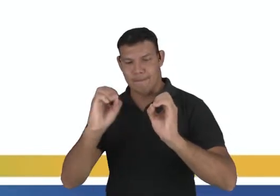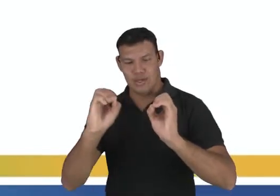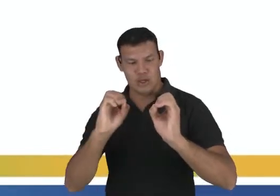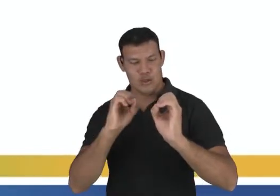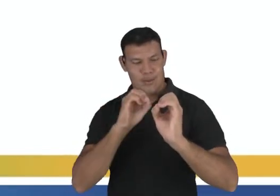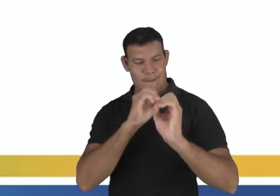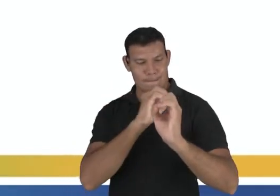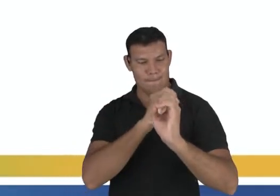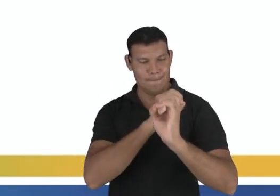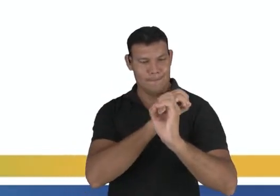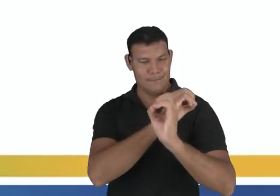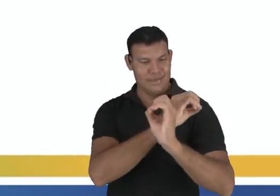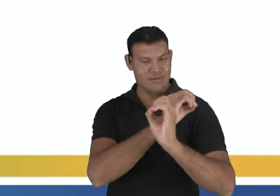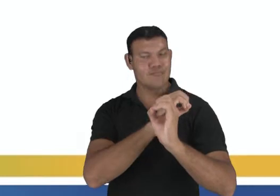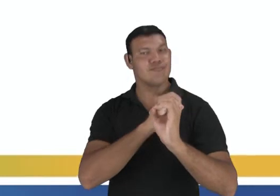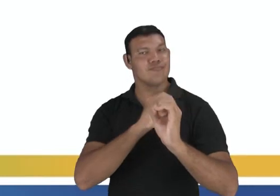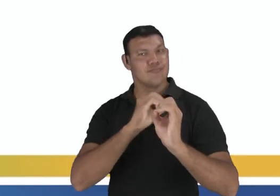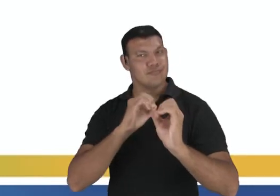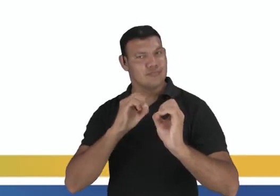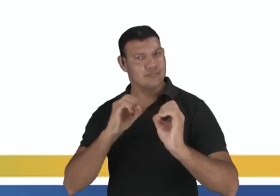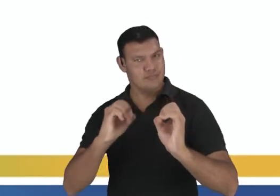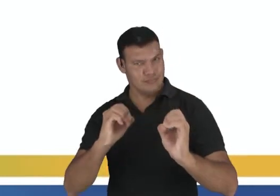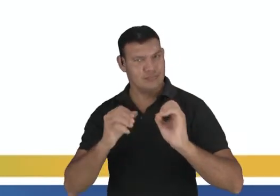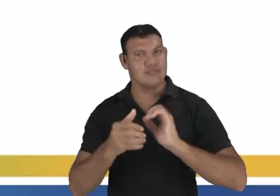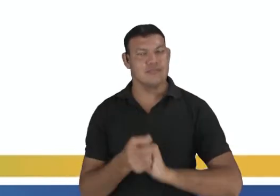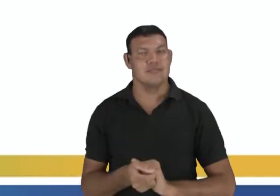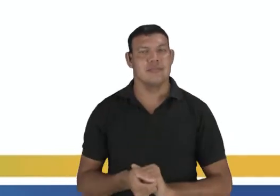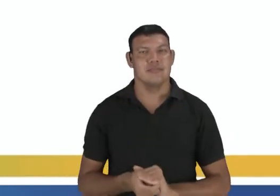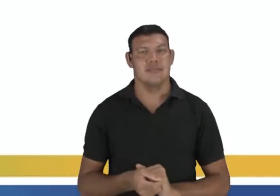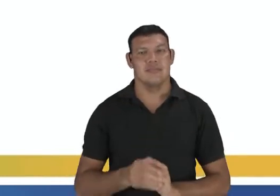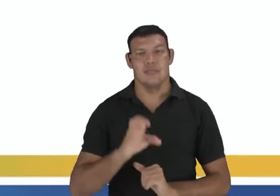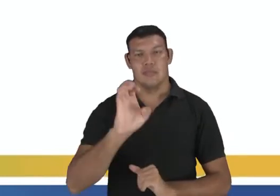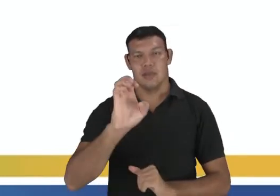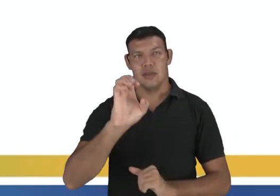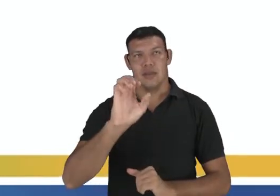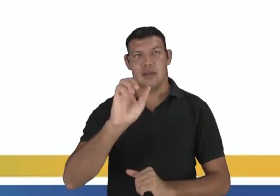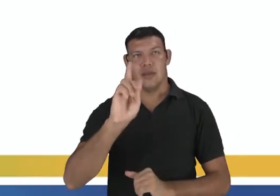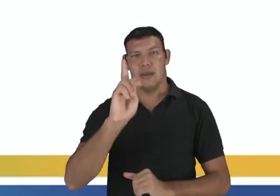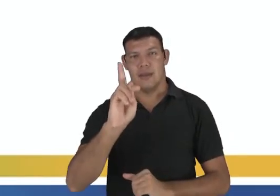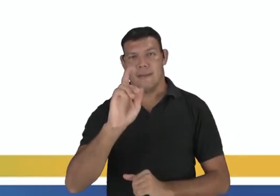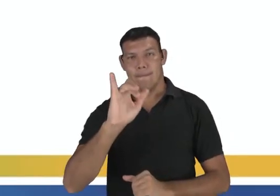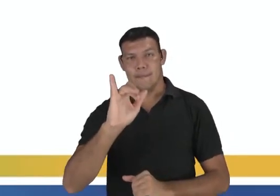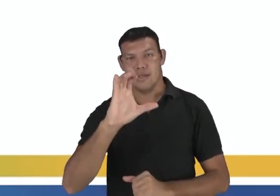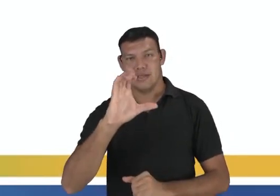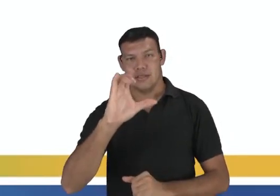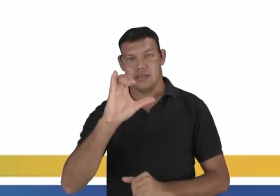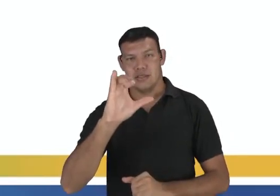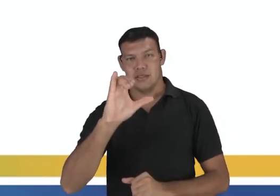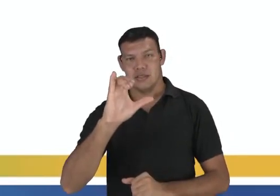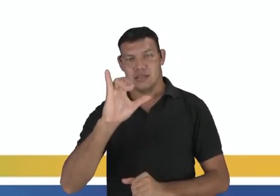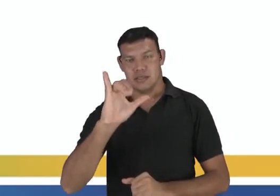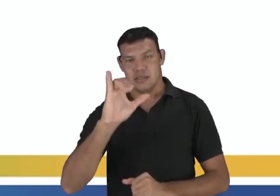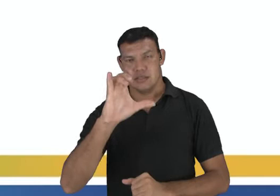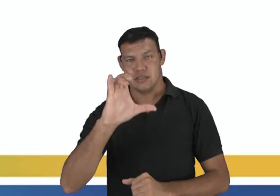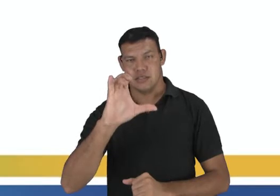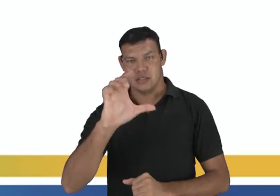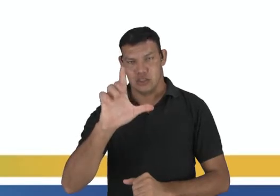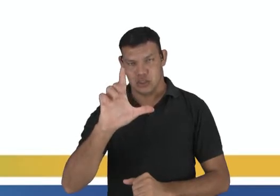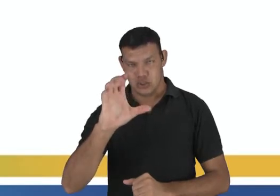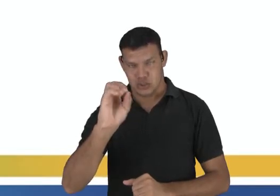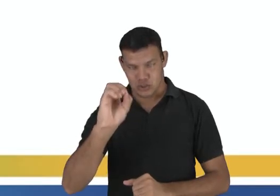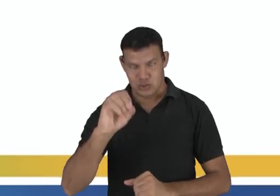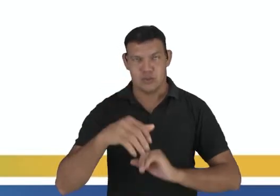trajetória para depois continuar novamente, era chamado de epiciclo. Então, verifica que tinha a distribuição, começando pela Terra,